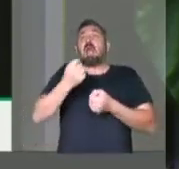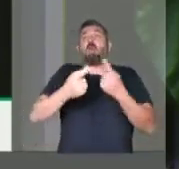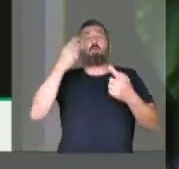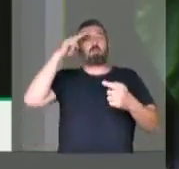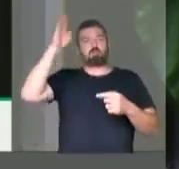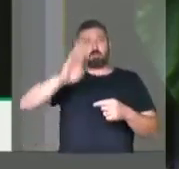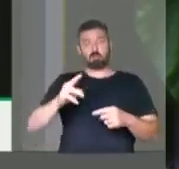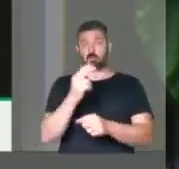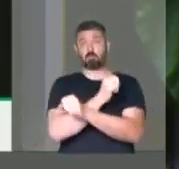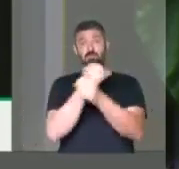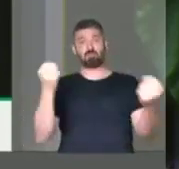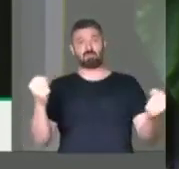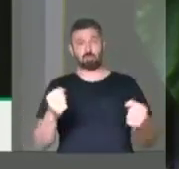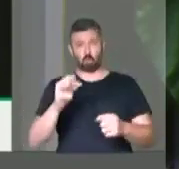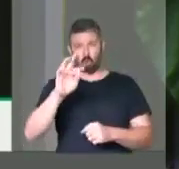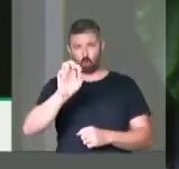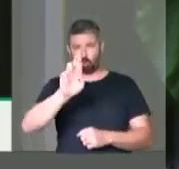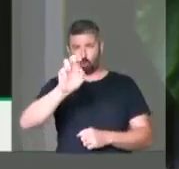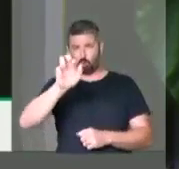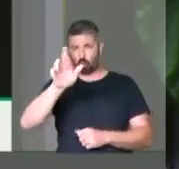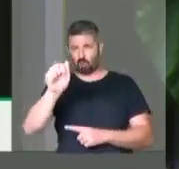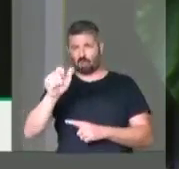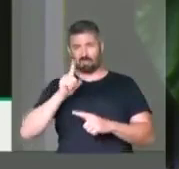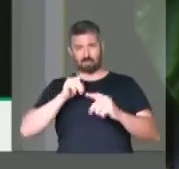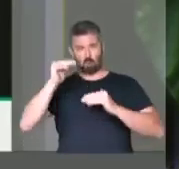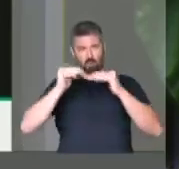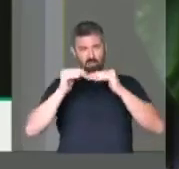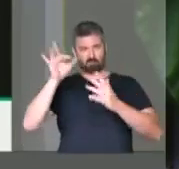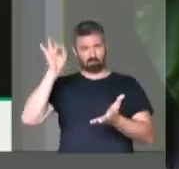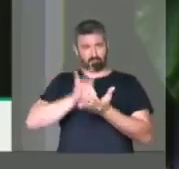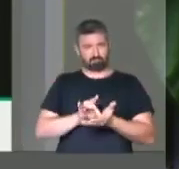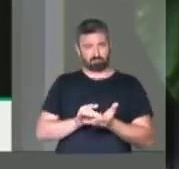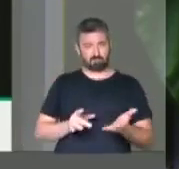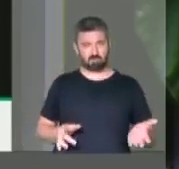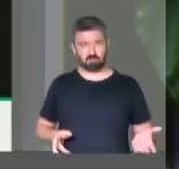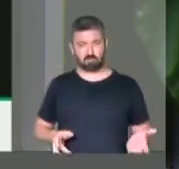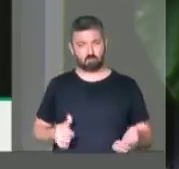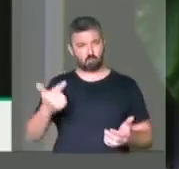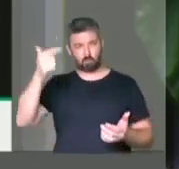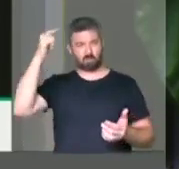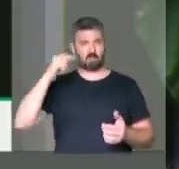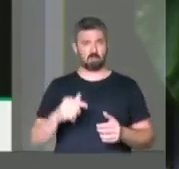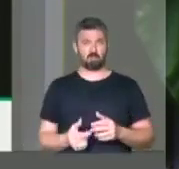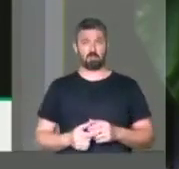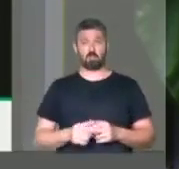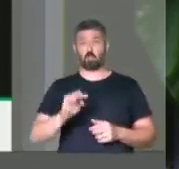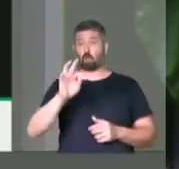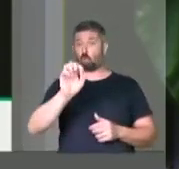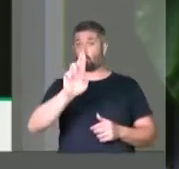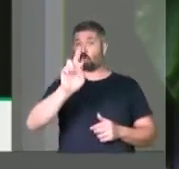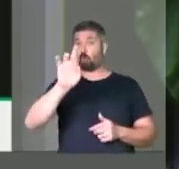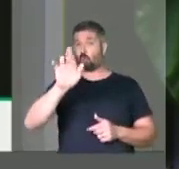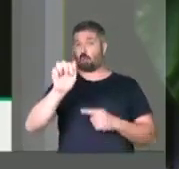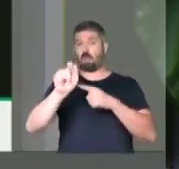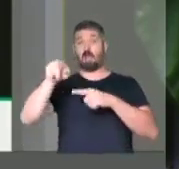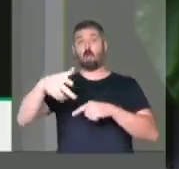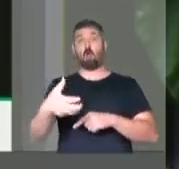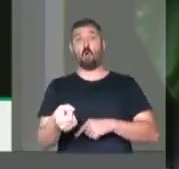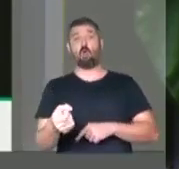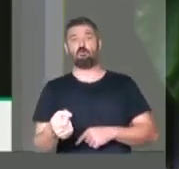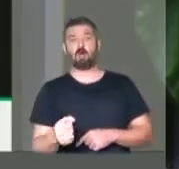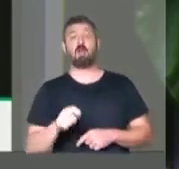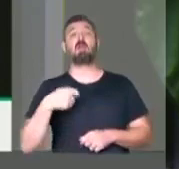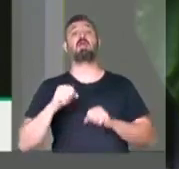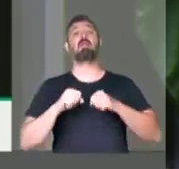história desse país, como se a tortura tivesse algum grau possível de legitimidade. A tortura é ato de covarde e só